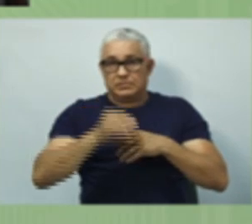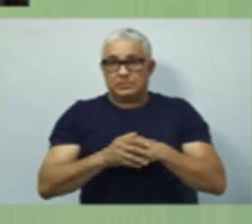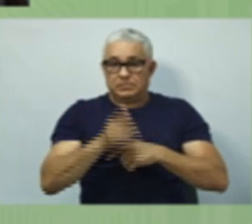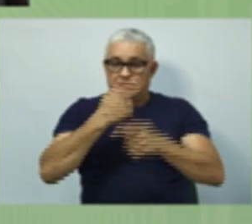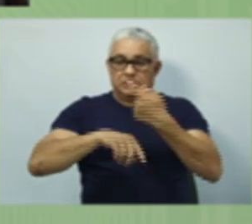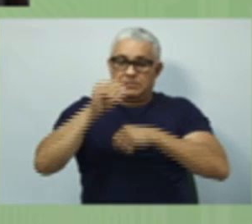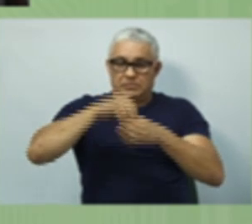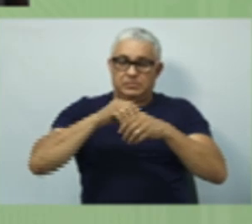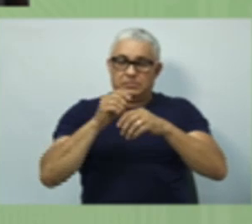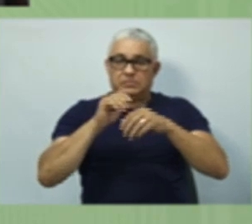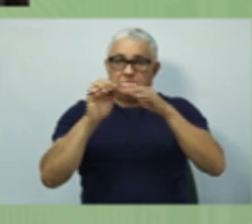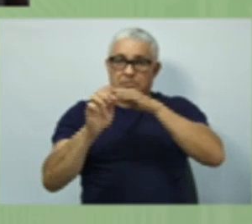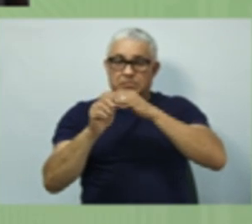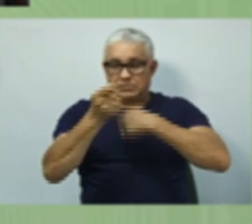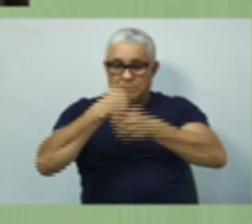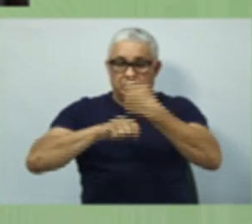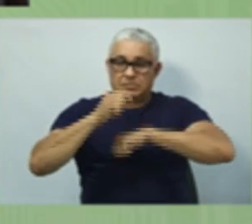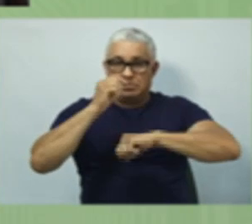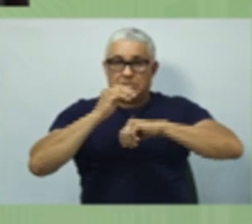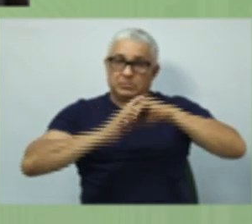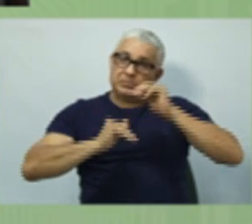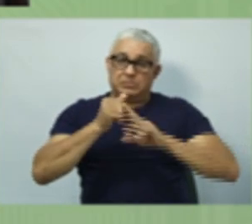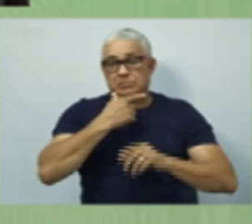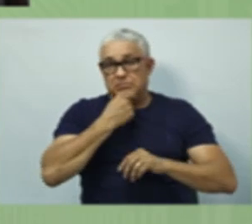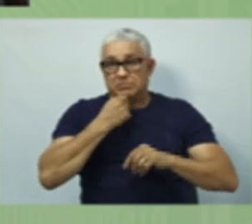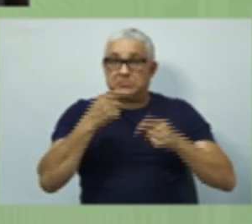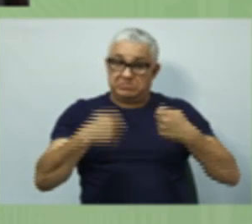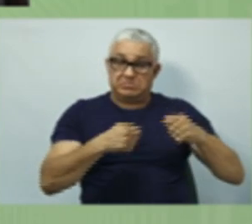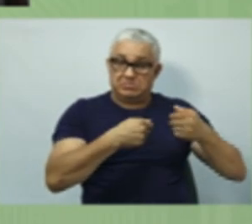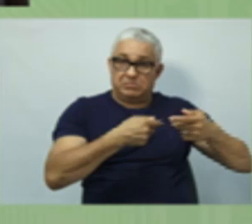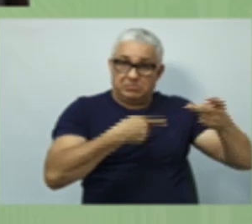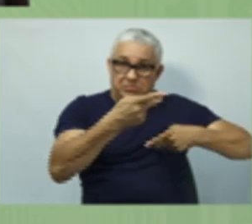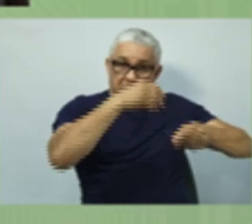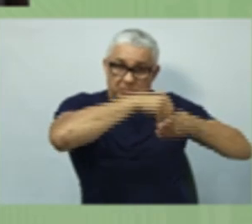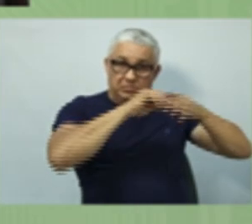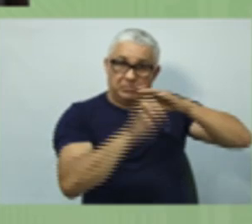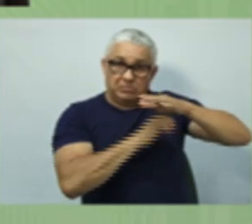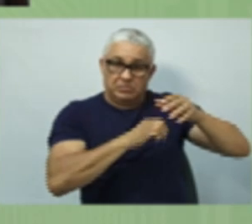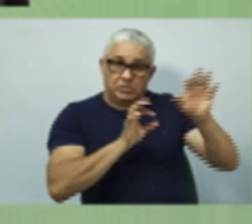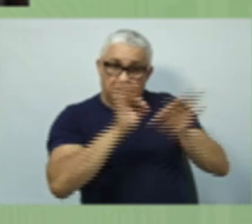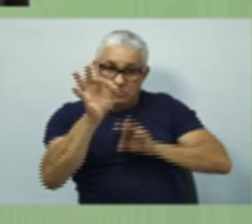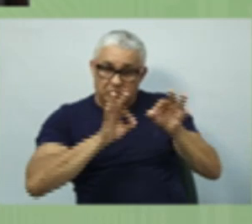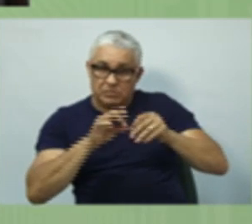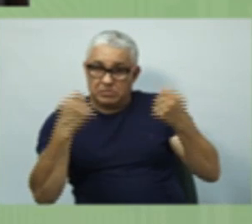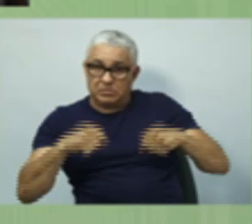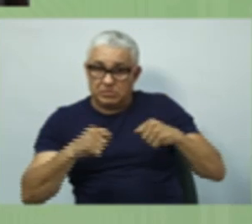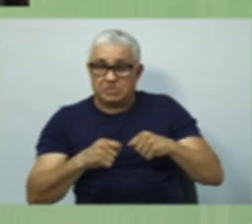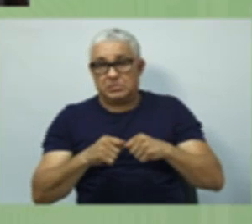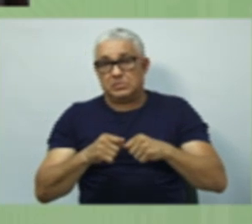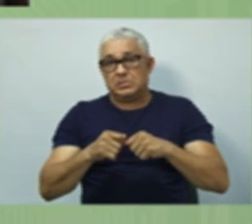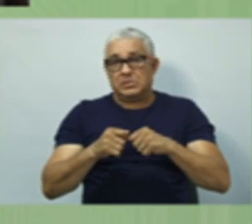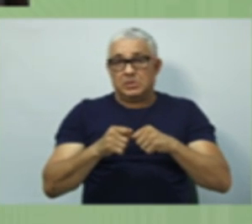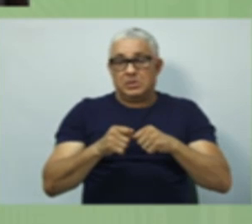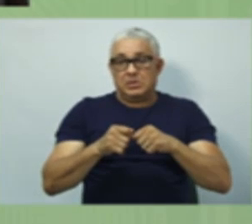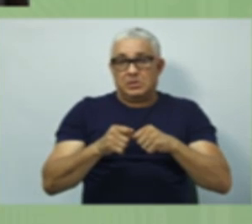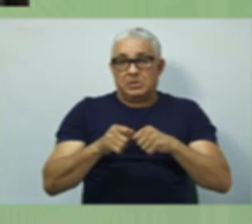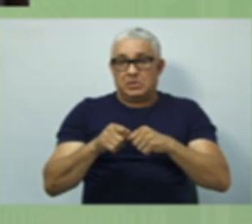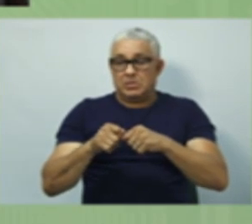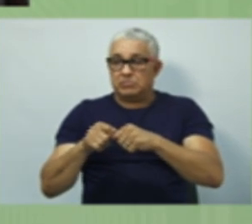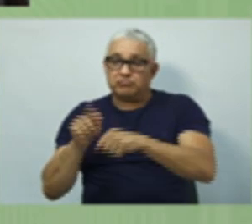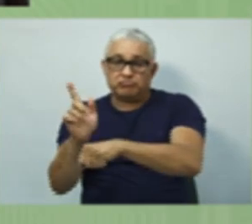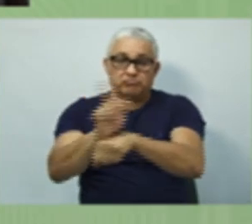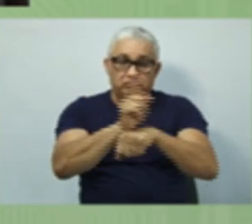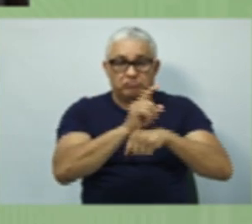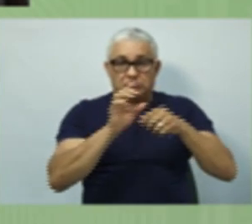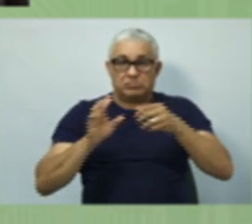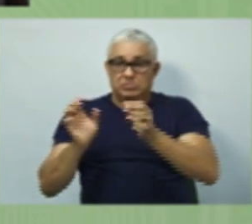administrador dentro de uma organização. Ele precisa planejar, ele precisa organizar, ele precisa dirigir a sua equipe e também